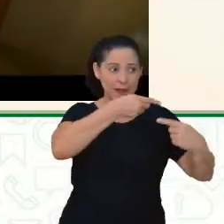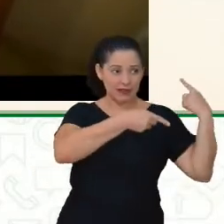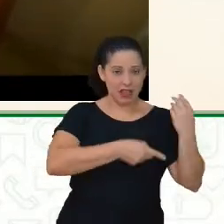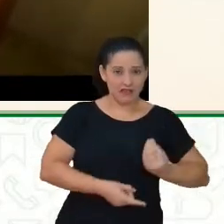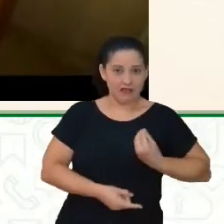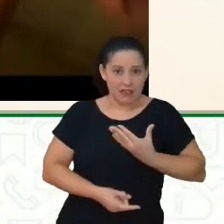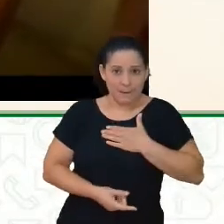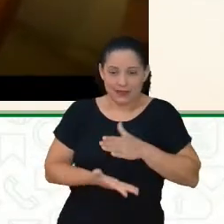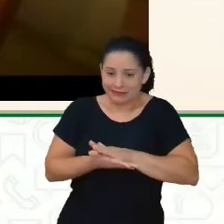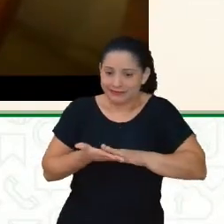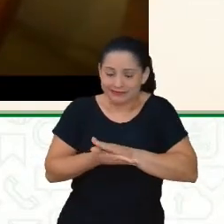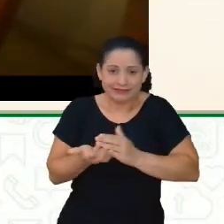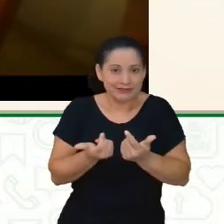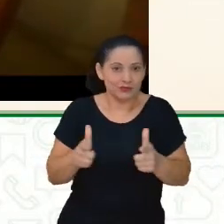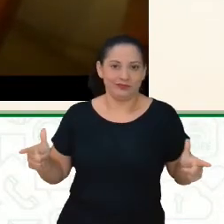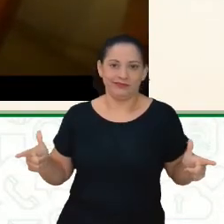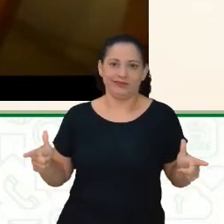tive.